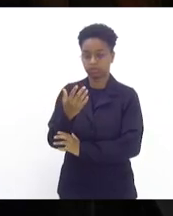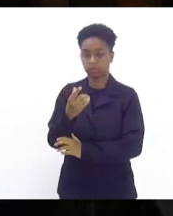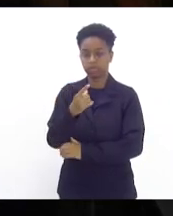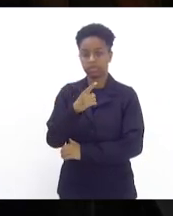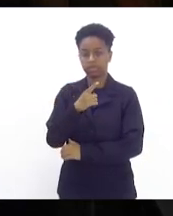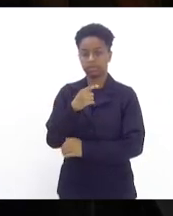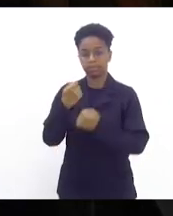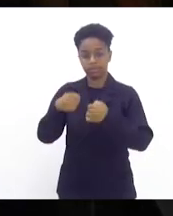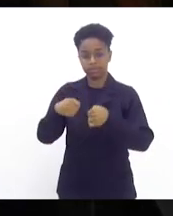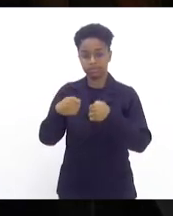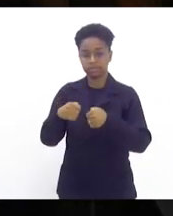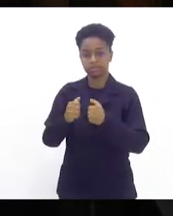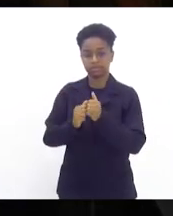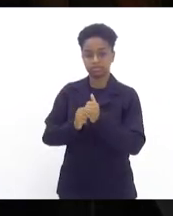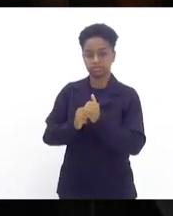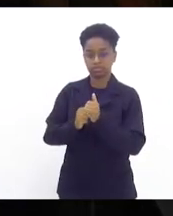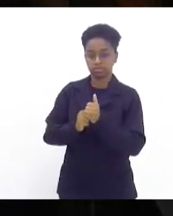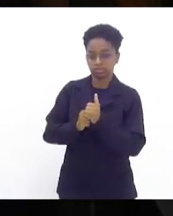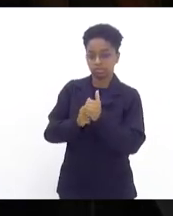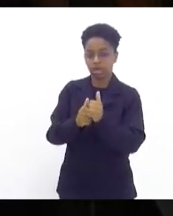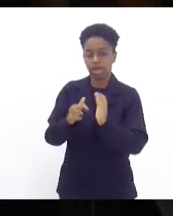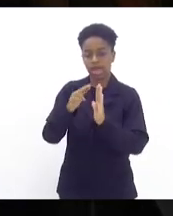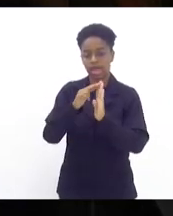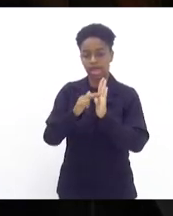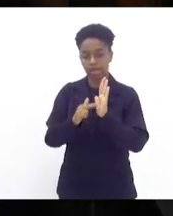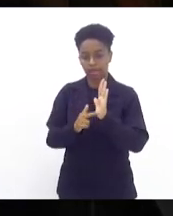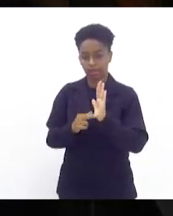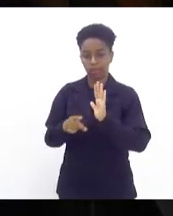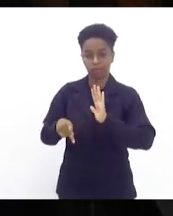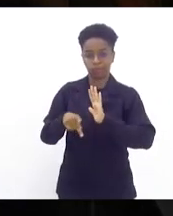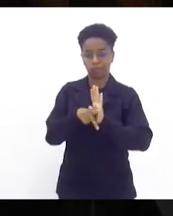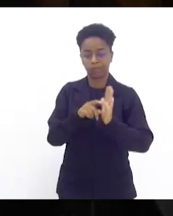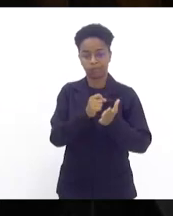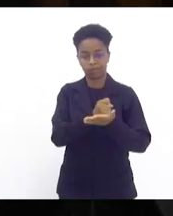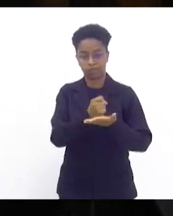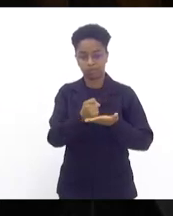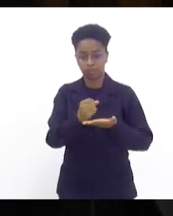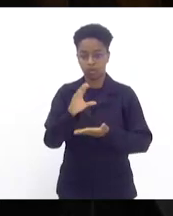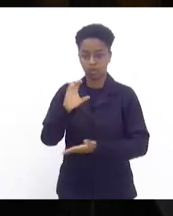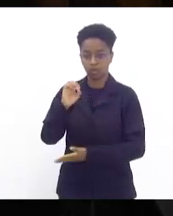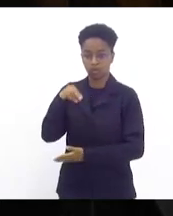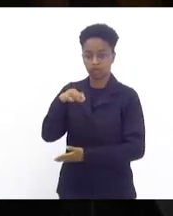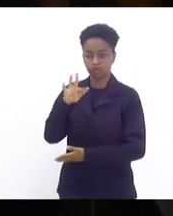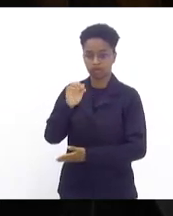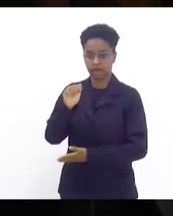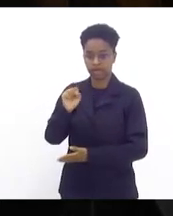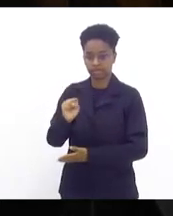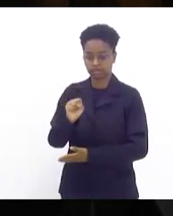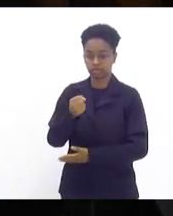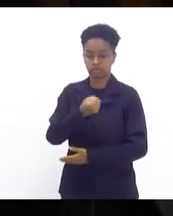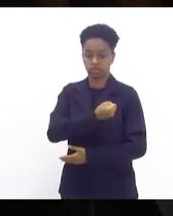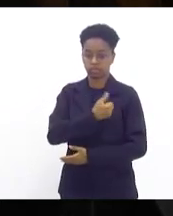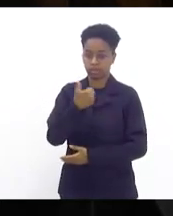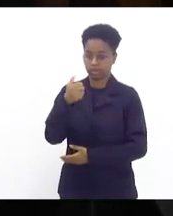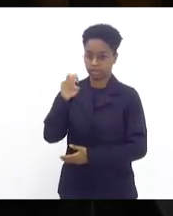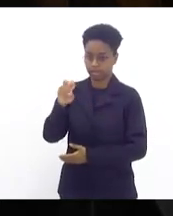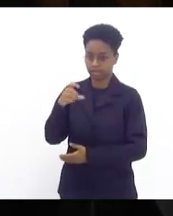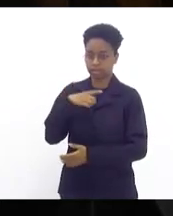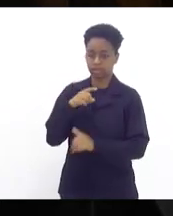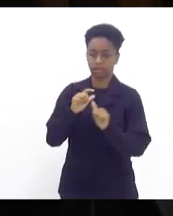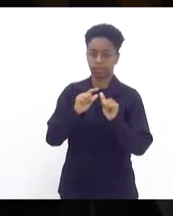que seguir as normas do convênio com faz número 15 com as alterações